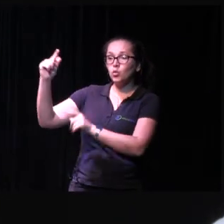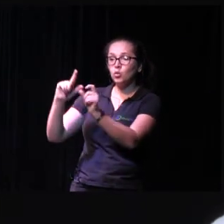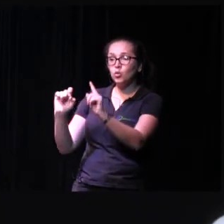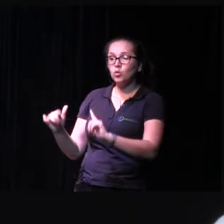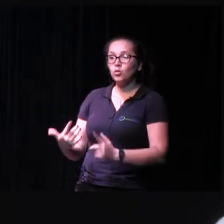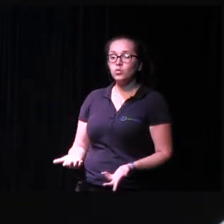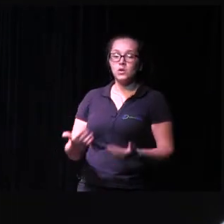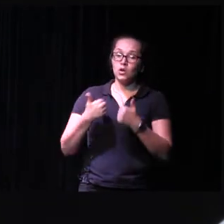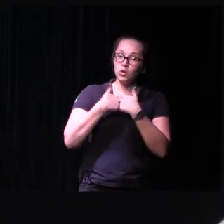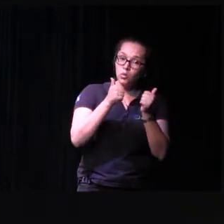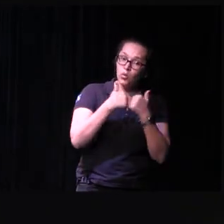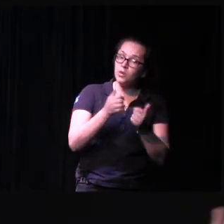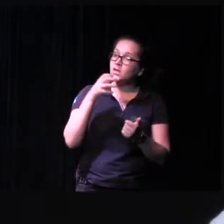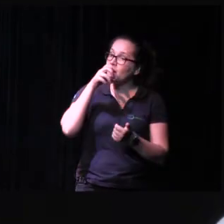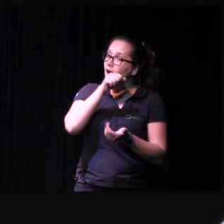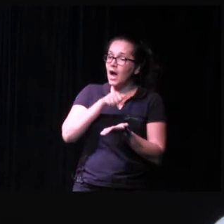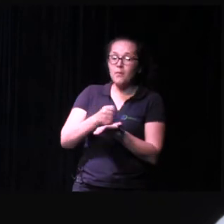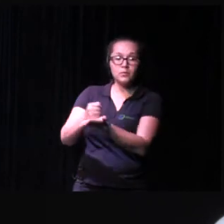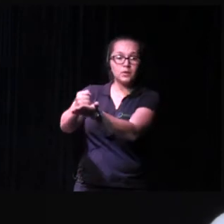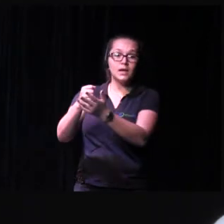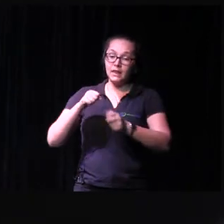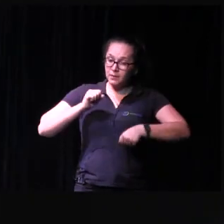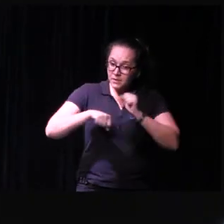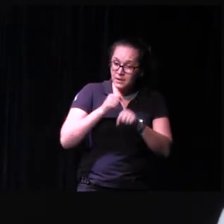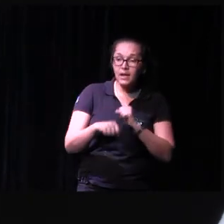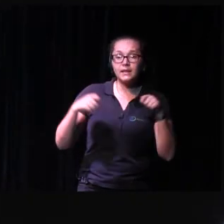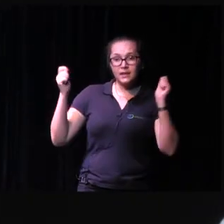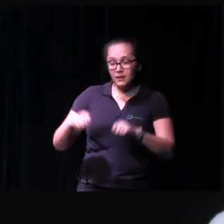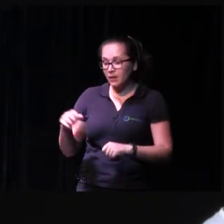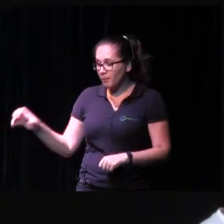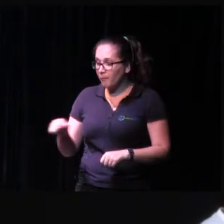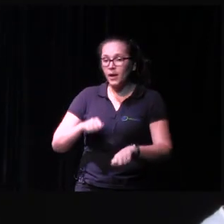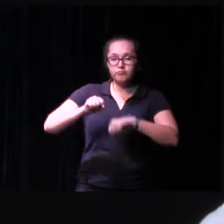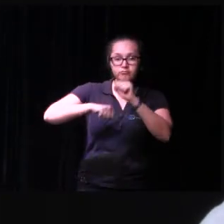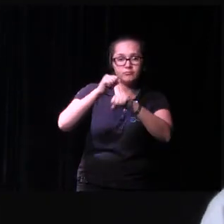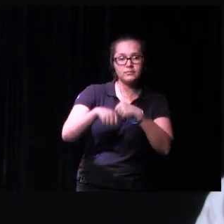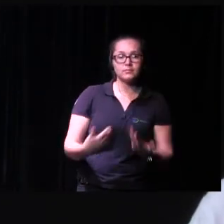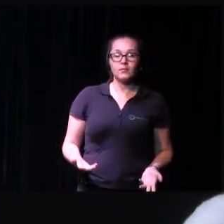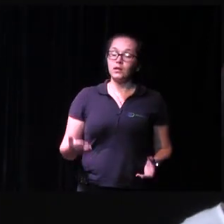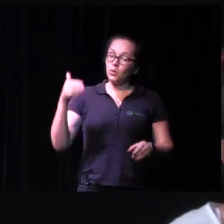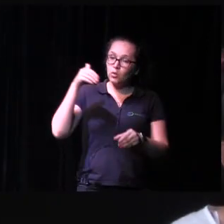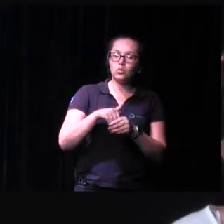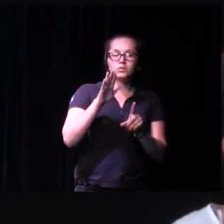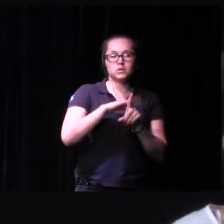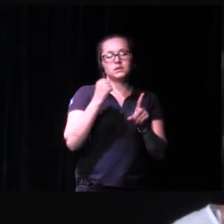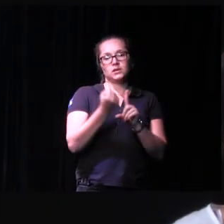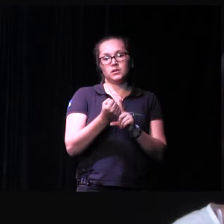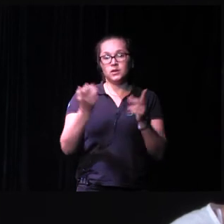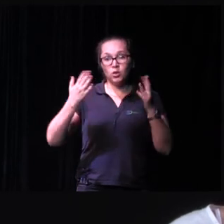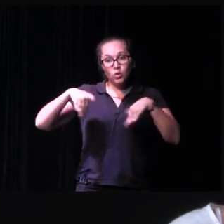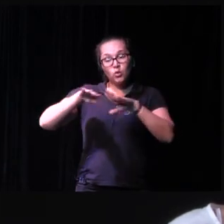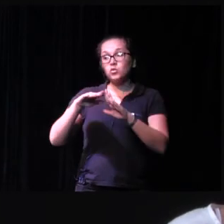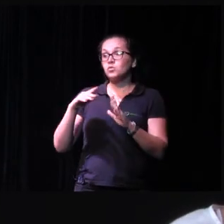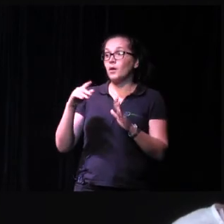iluminado, no ônibus que te leva mais rápido, na bicicleta que você pode pegar. Está em tudo isso a cidadania.